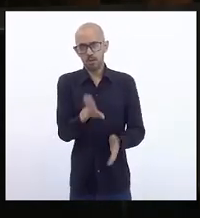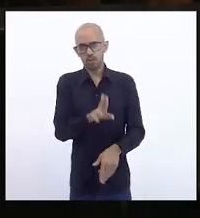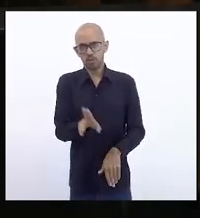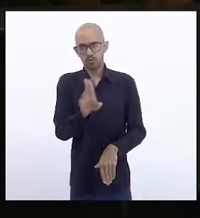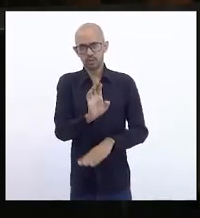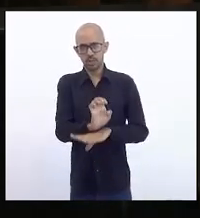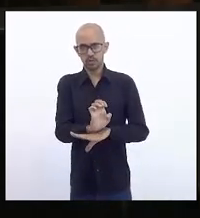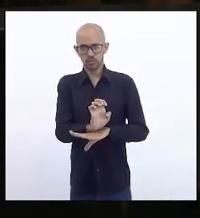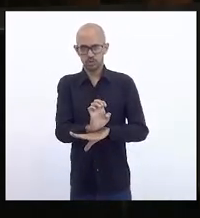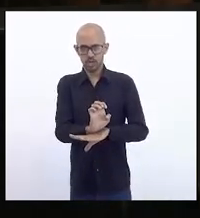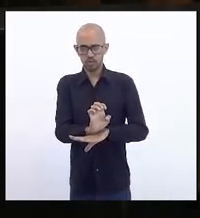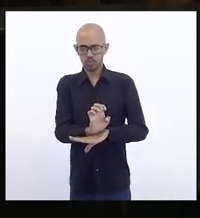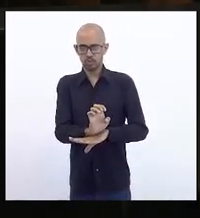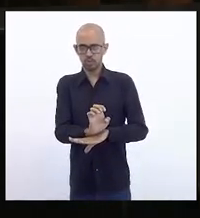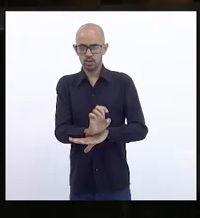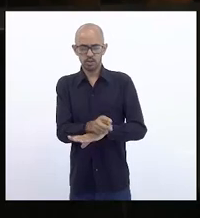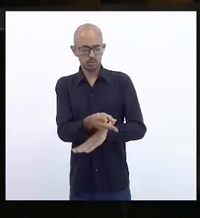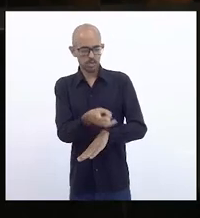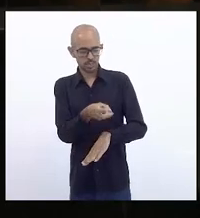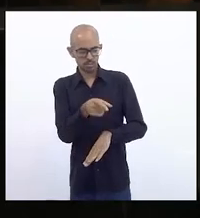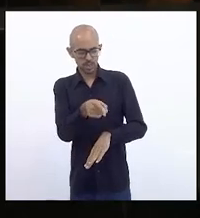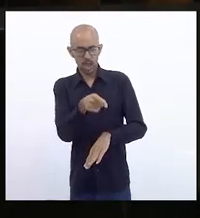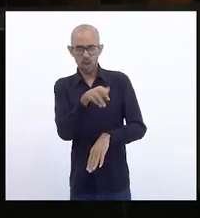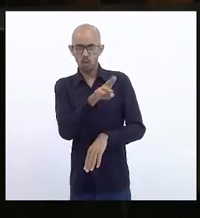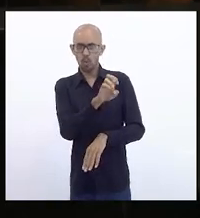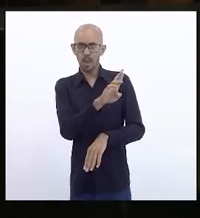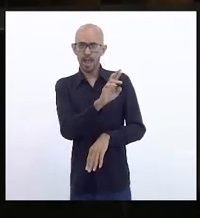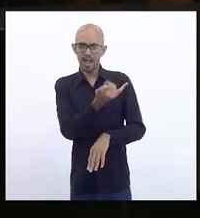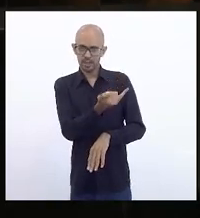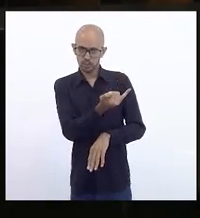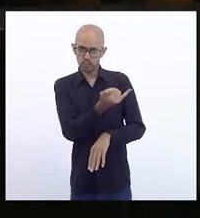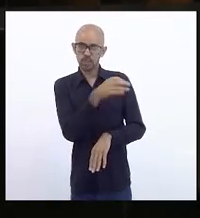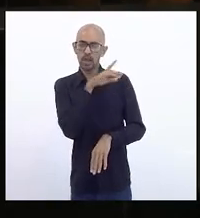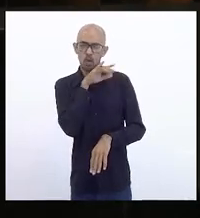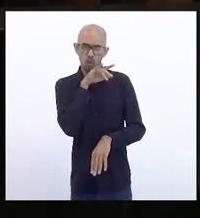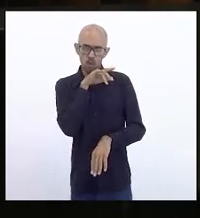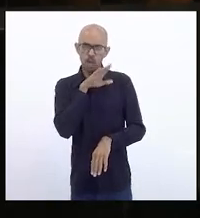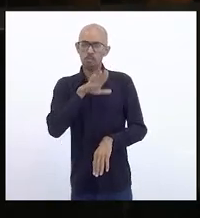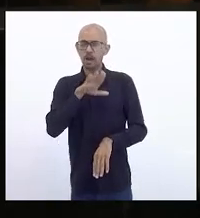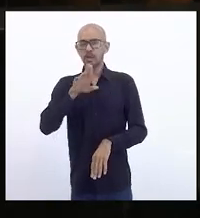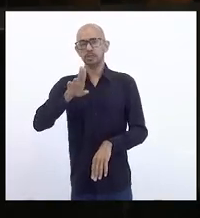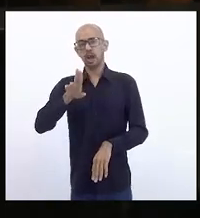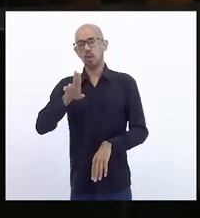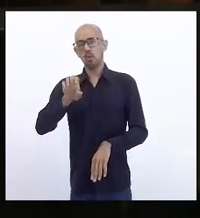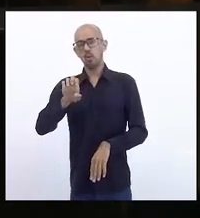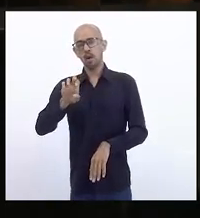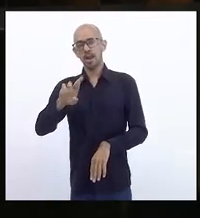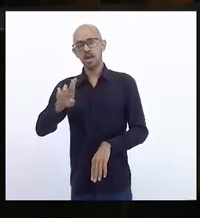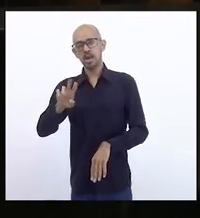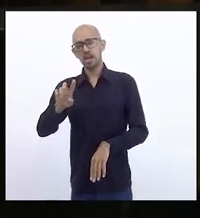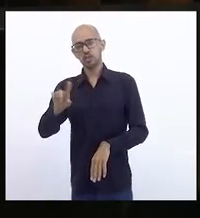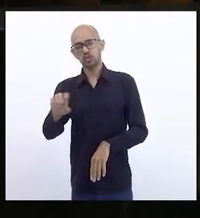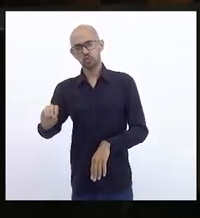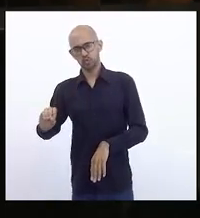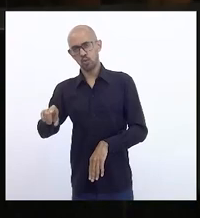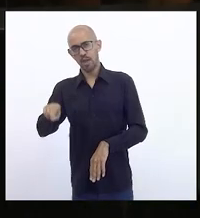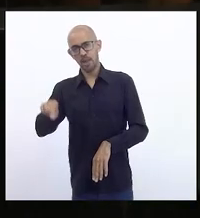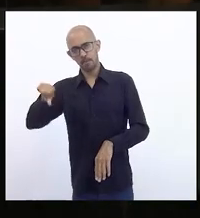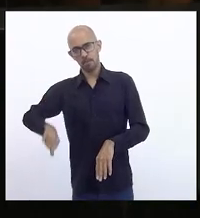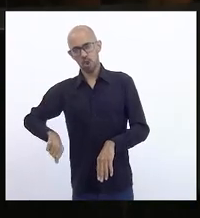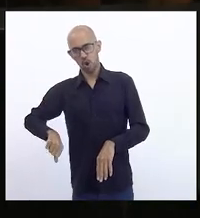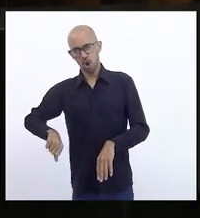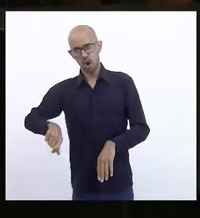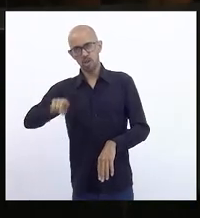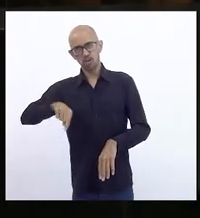Estado. A gente sempre olhava e pensava, a UERJ está ruim, mas a UESO está pior. Isso é um debate muito triste de